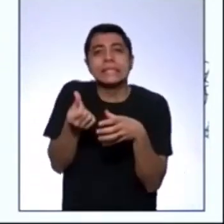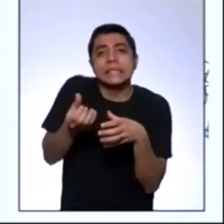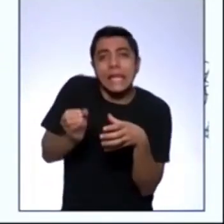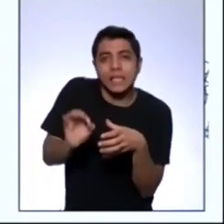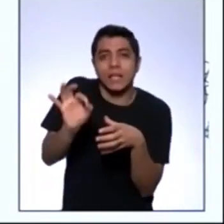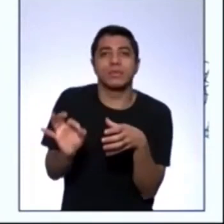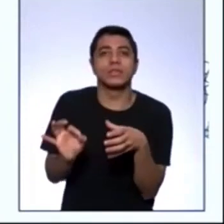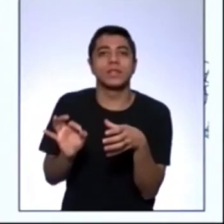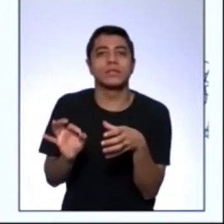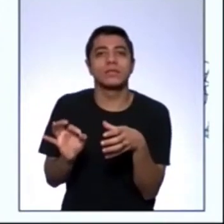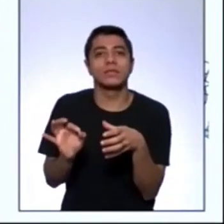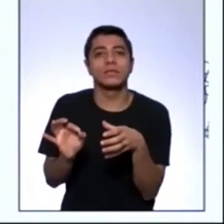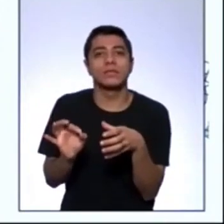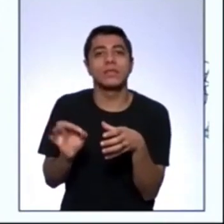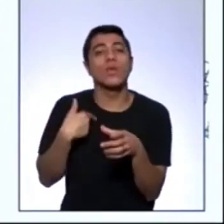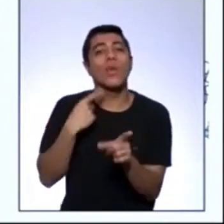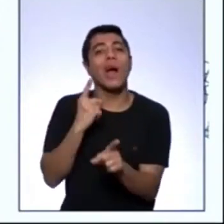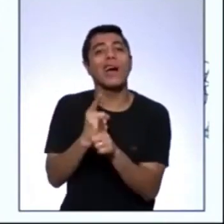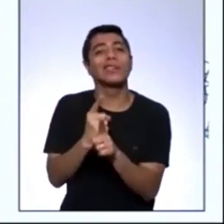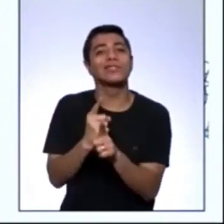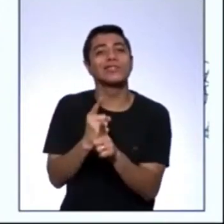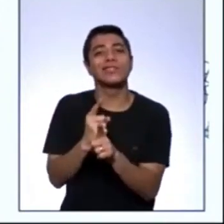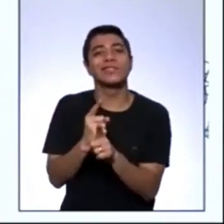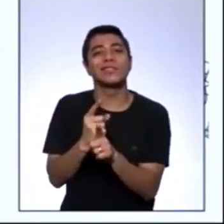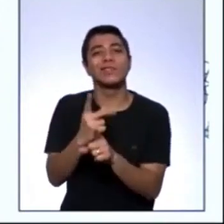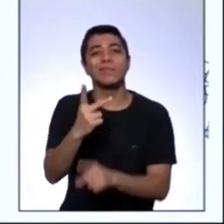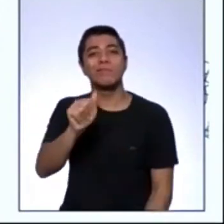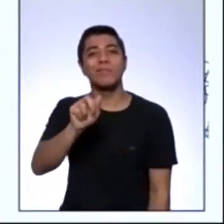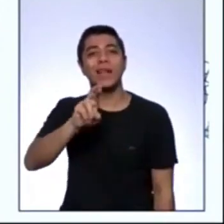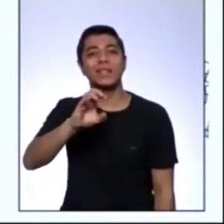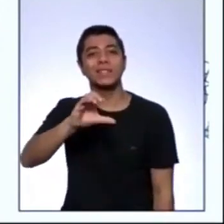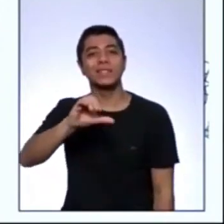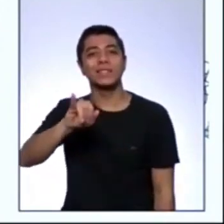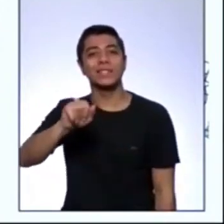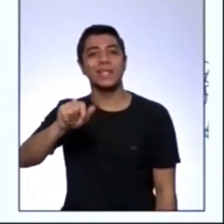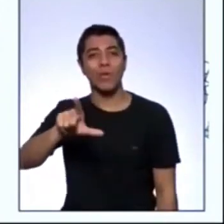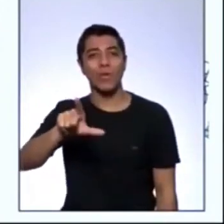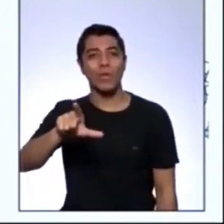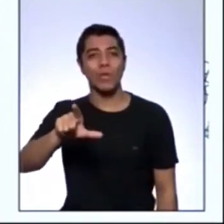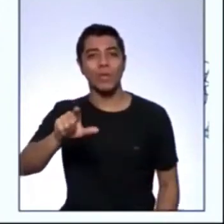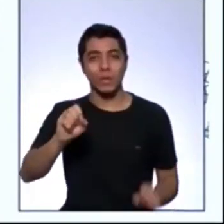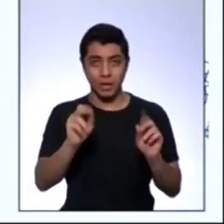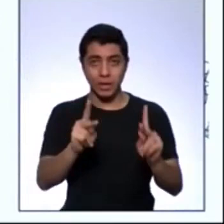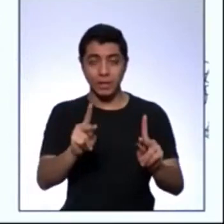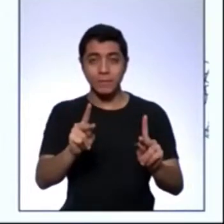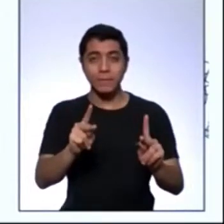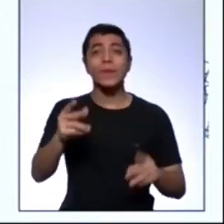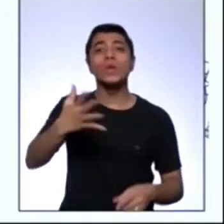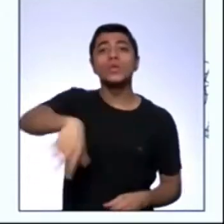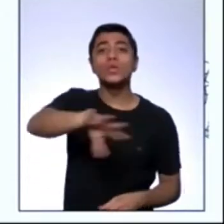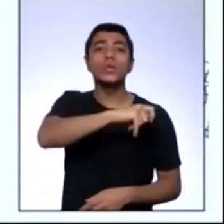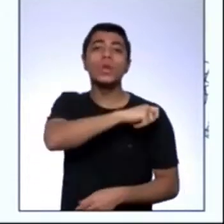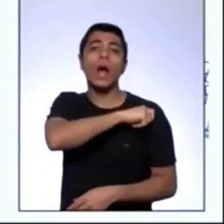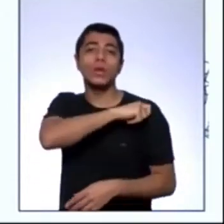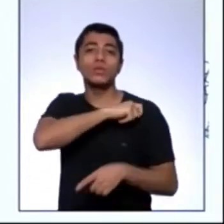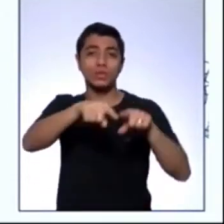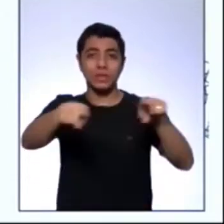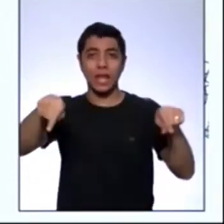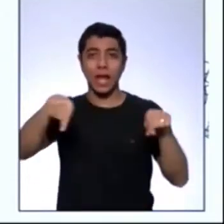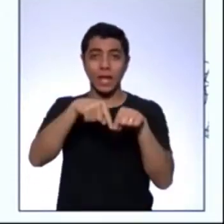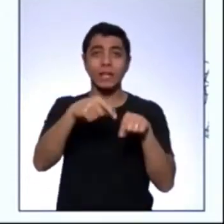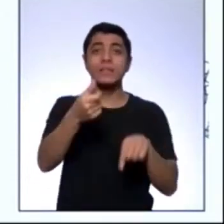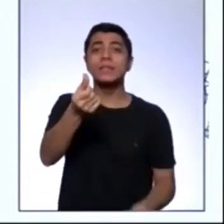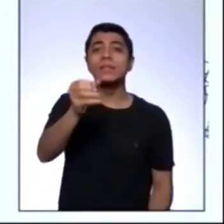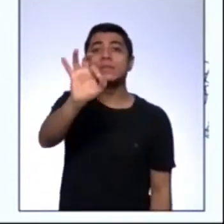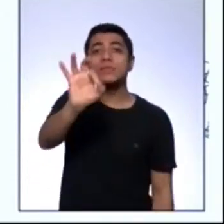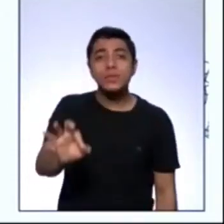do dos alunos da sala é homem tá bom sessenta por cento dos alunos da